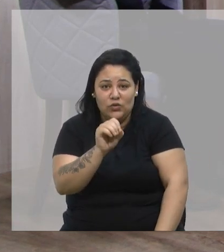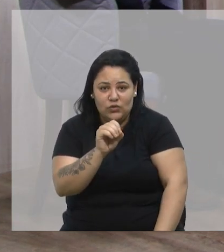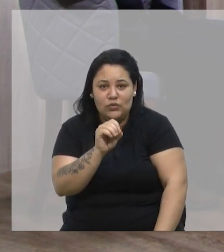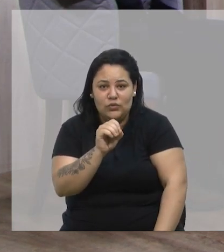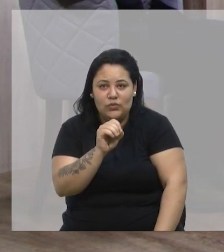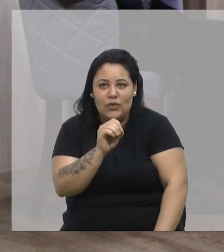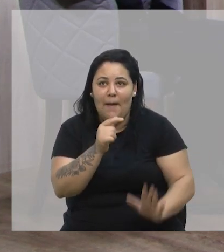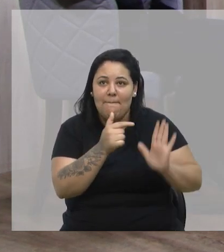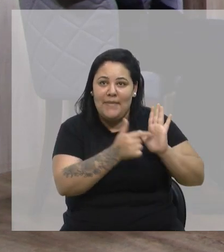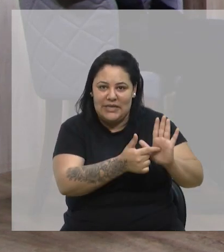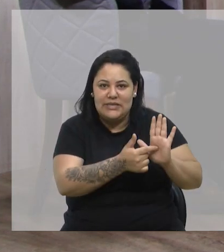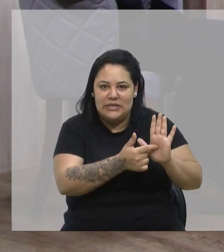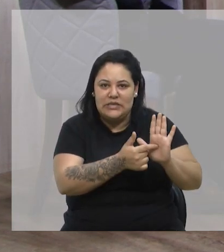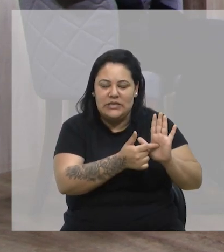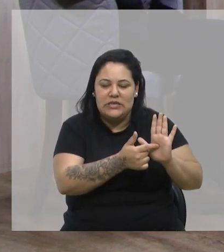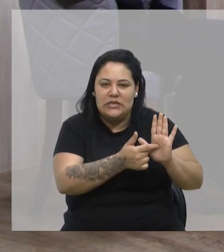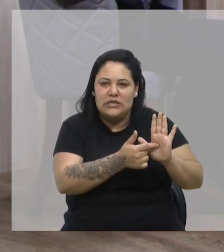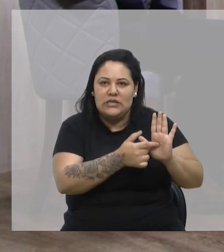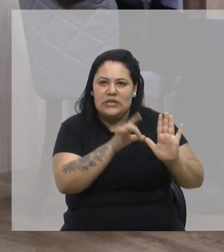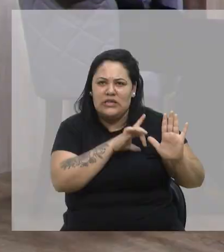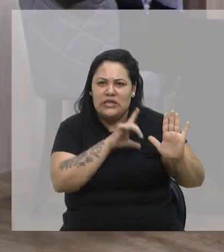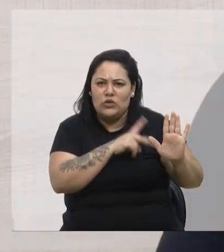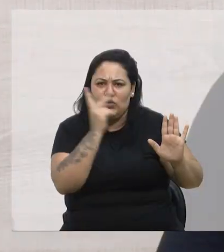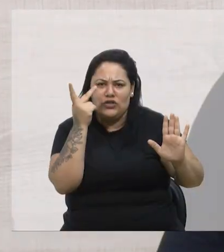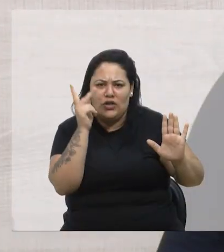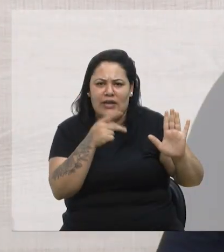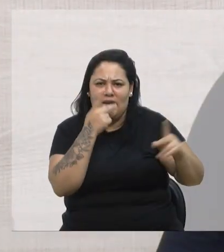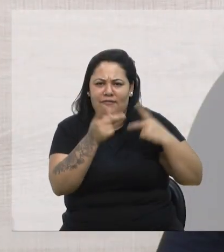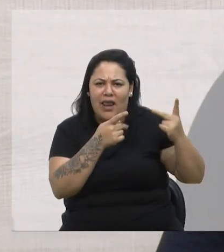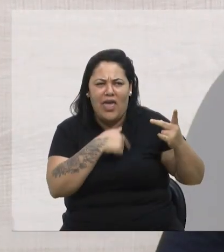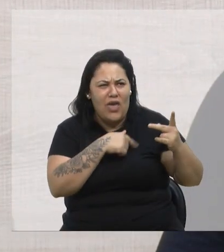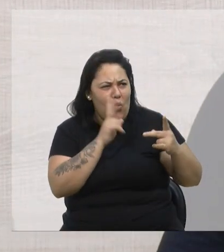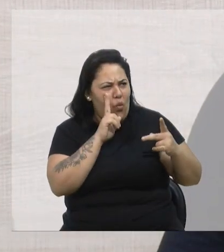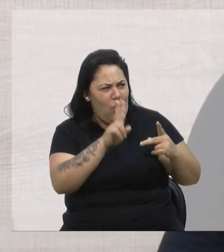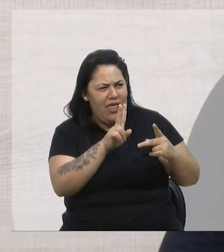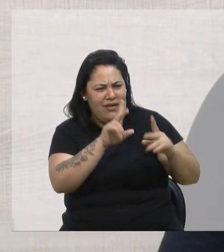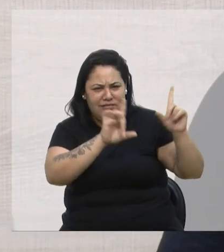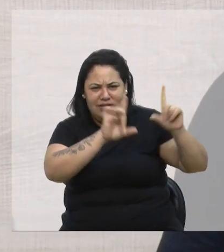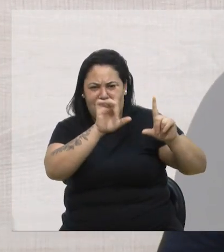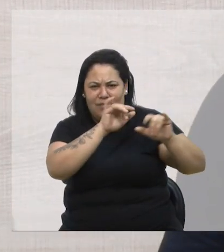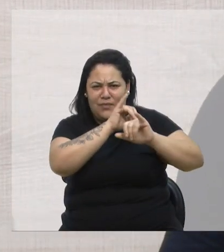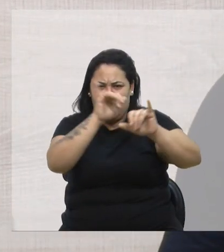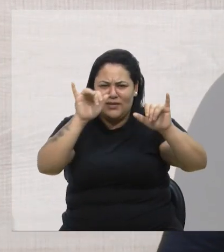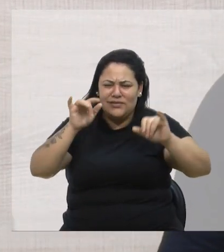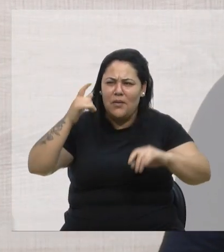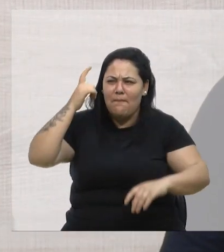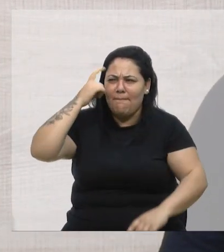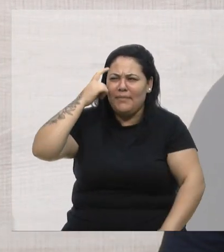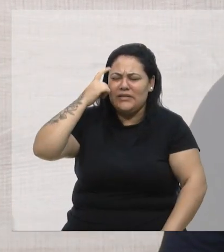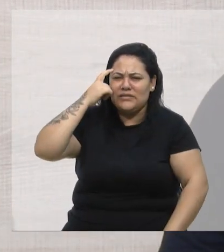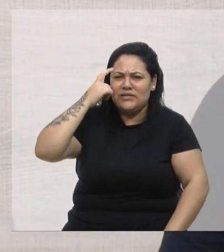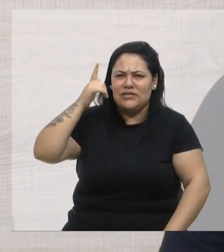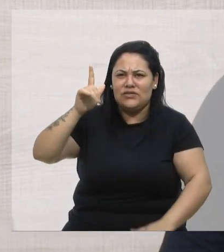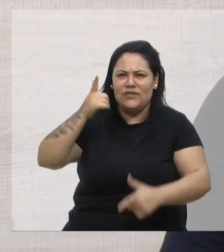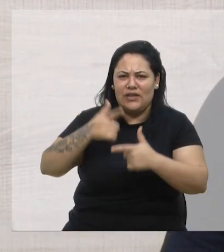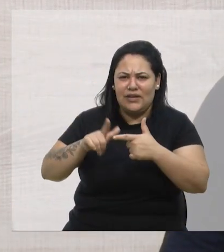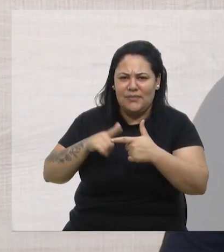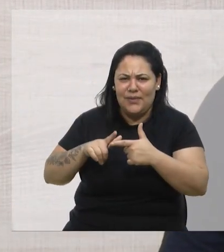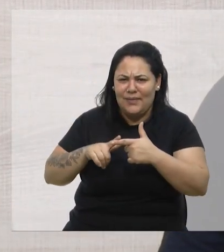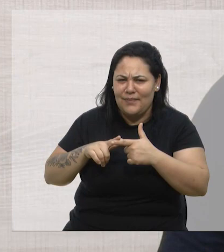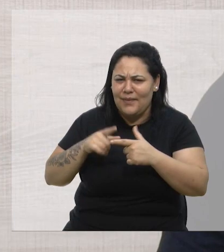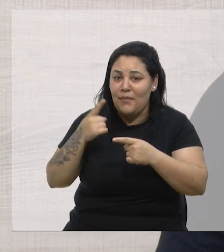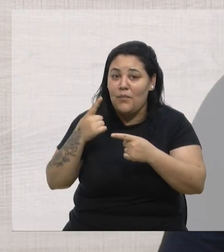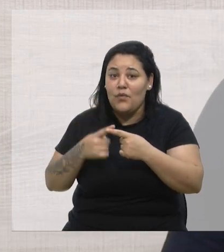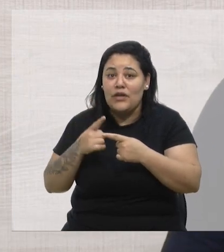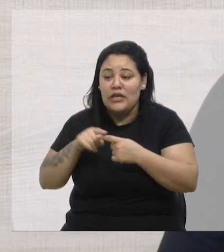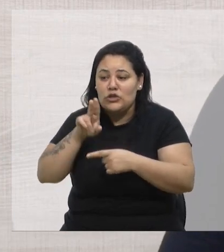2 contos dele que ele cita a Caixa Econômica. E só no que eu vi a propaganda, eu disse, isso vai dar problema. Porque